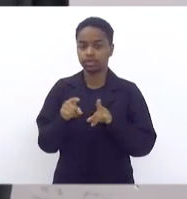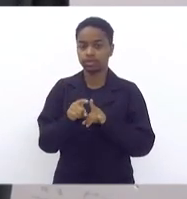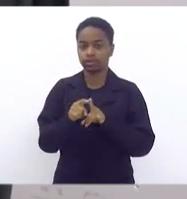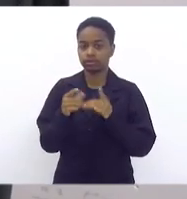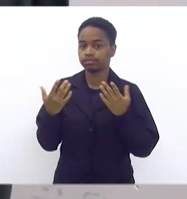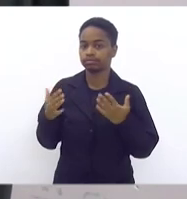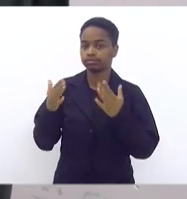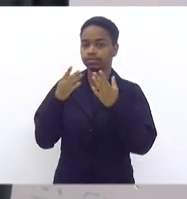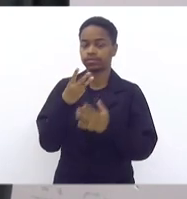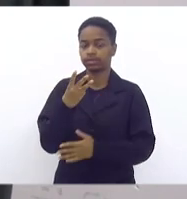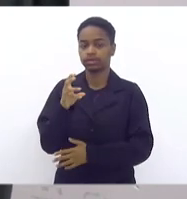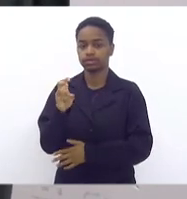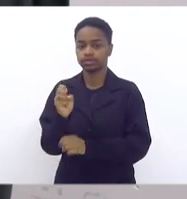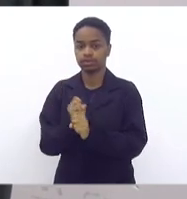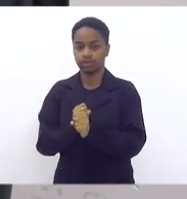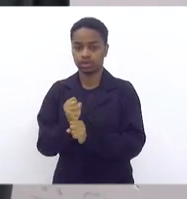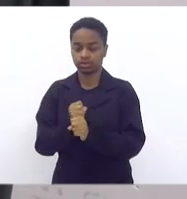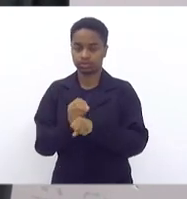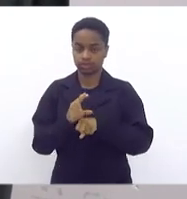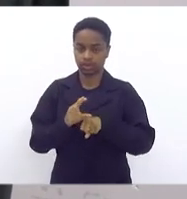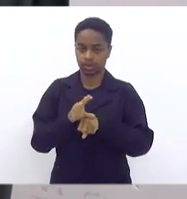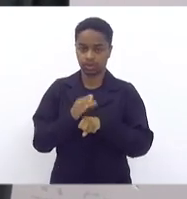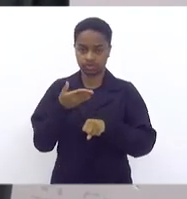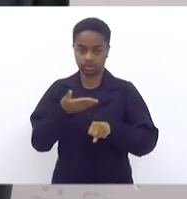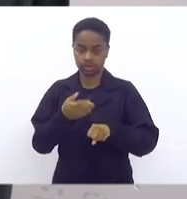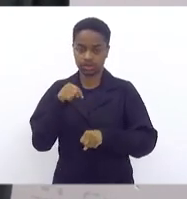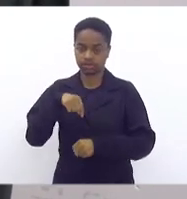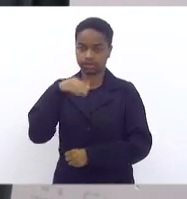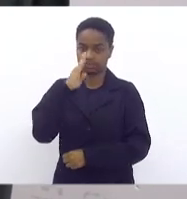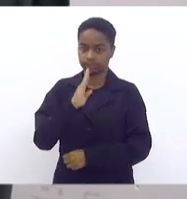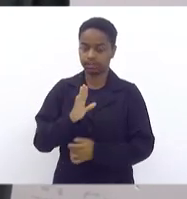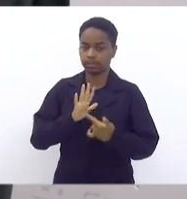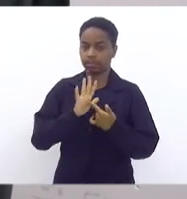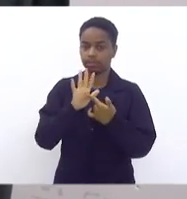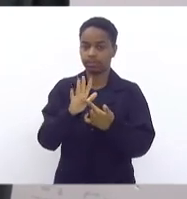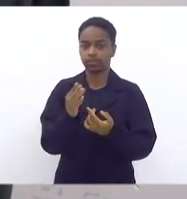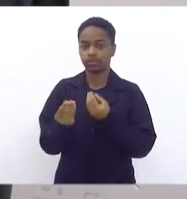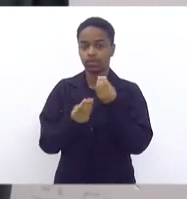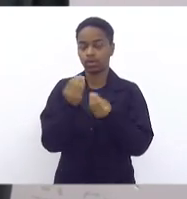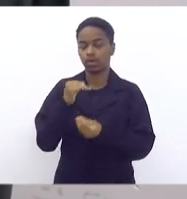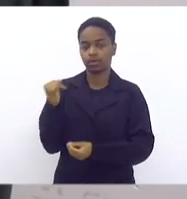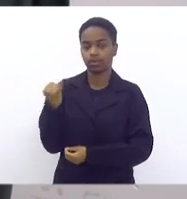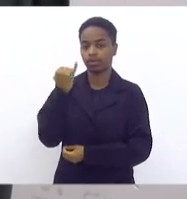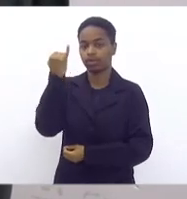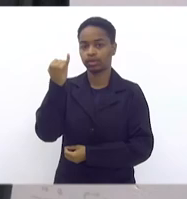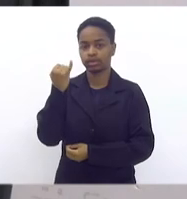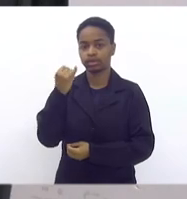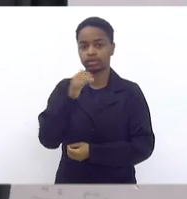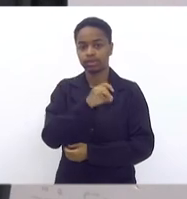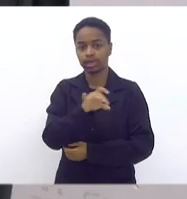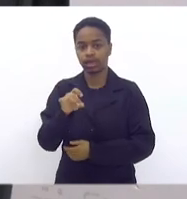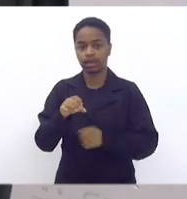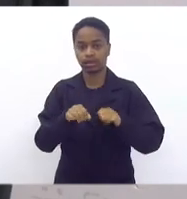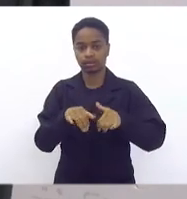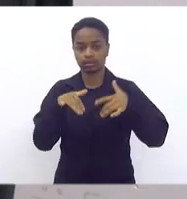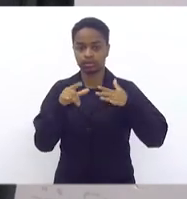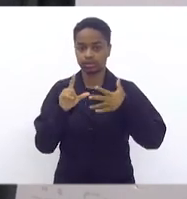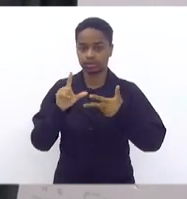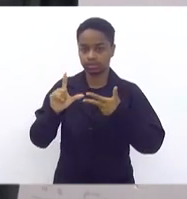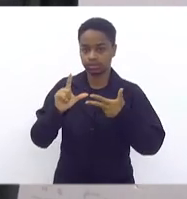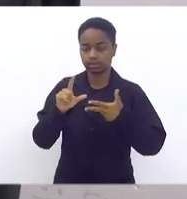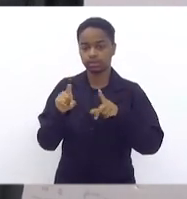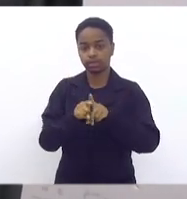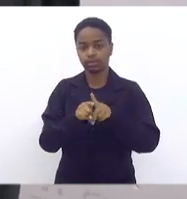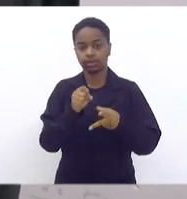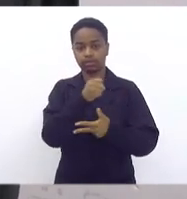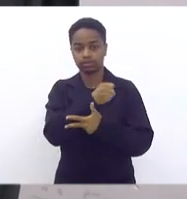anos da Constituição Brasileira revela a importância das casas legislativas e de todos os poderes